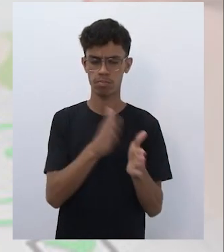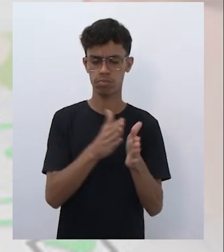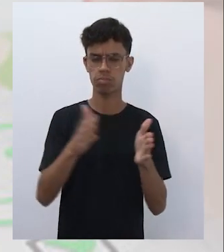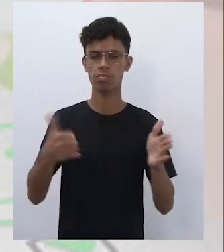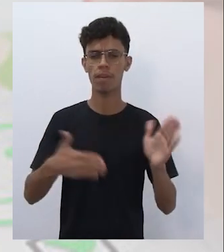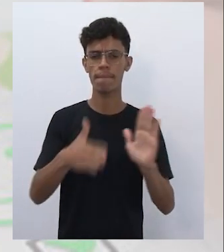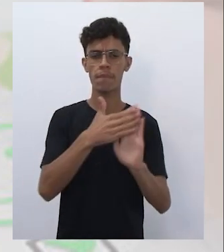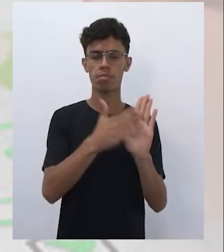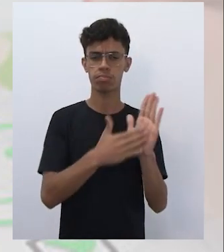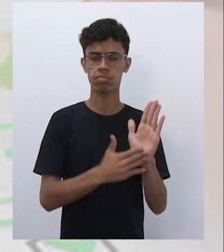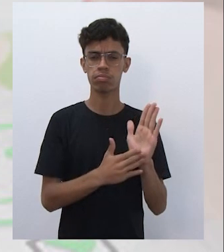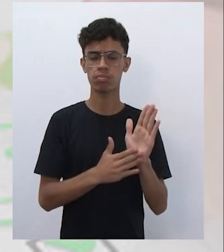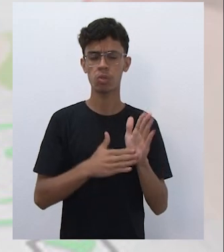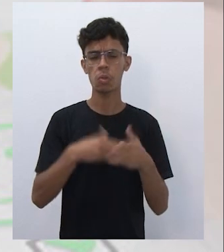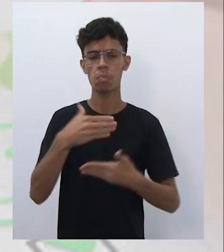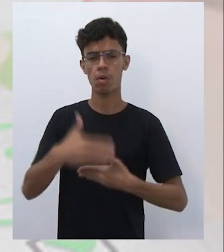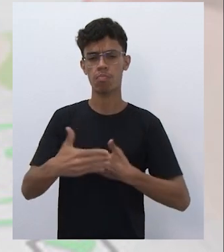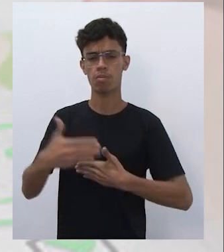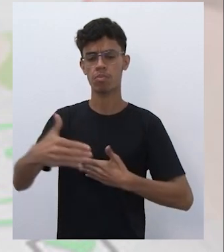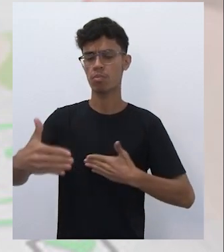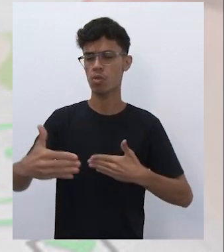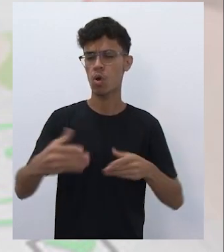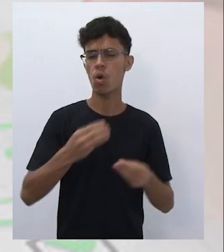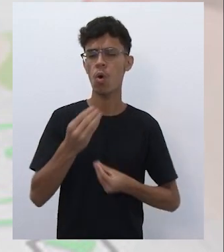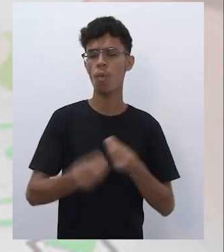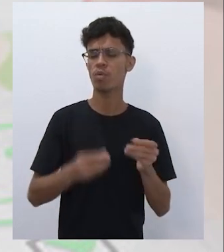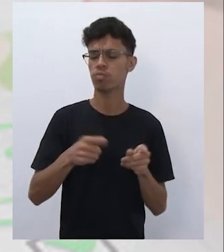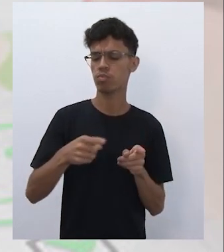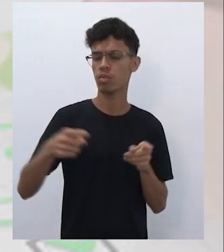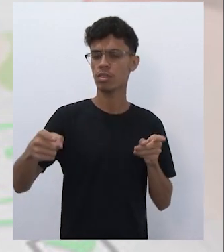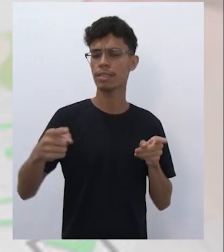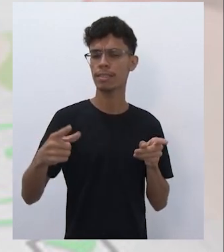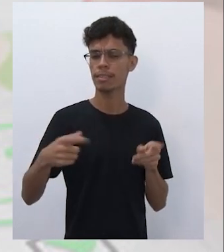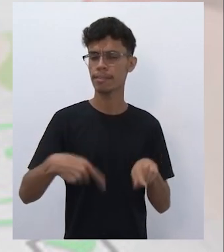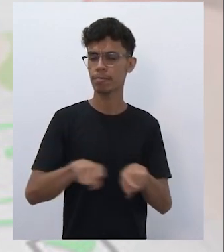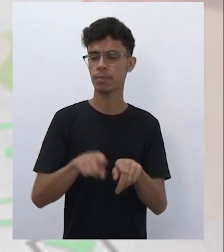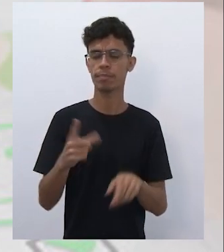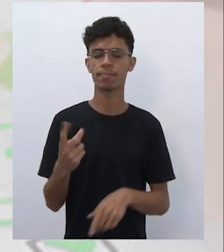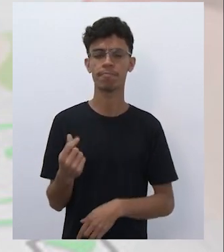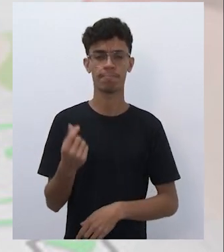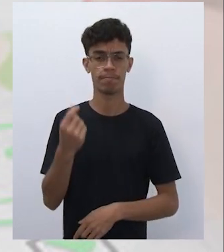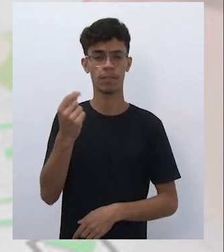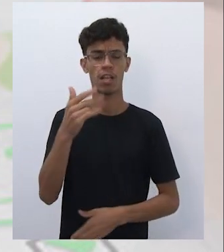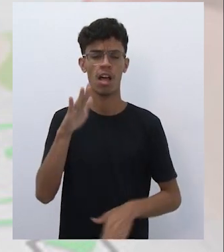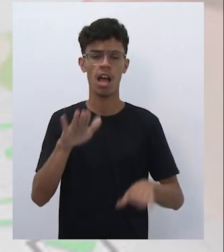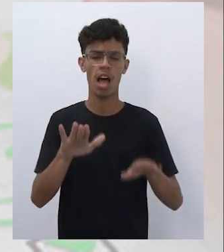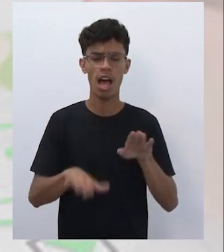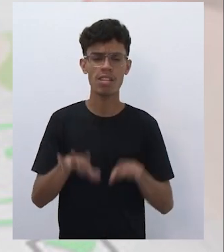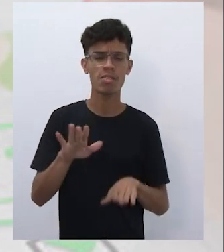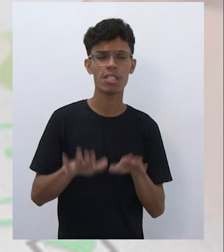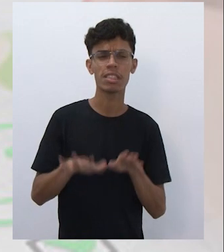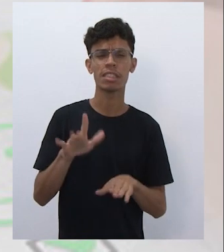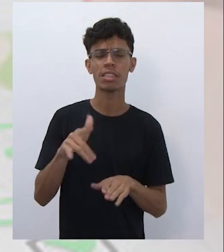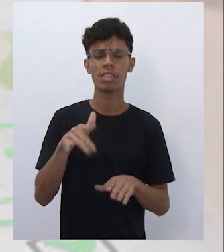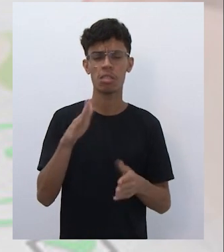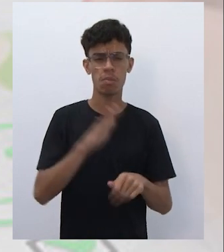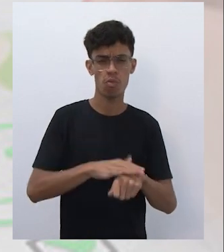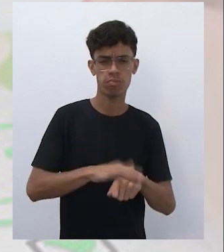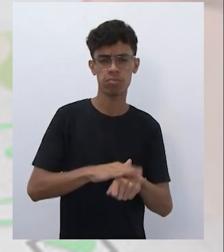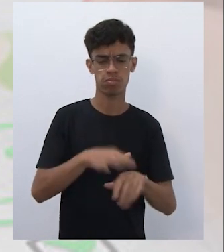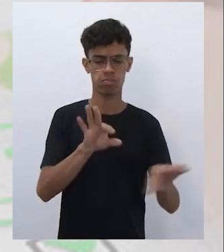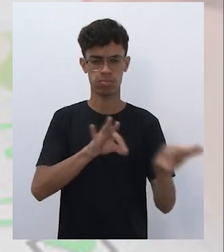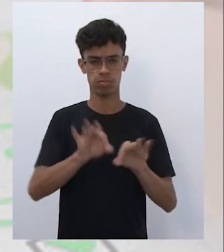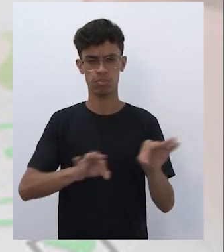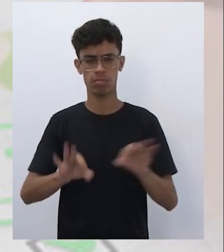de trabalho e o andamento dos projetos e também os orçamentos, porque muitas das vezes, para fazer um projeto social,